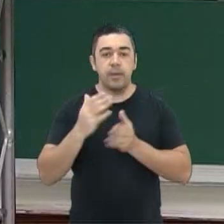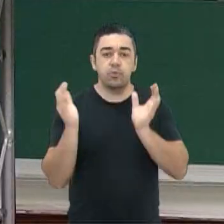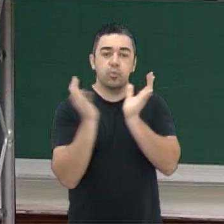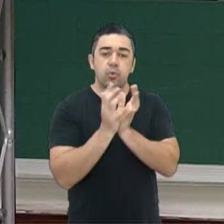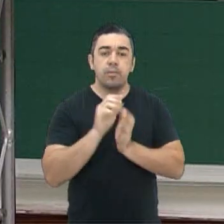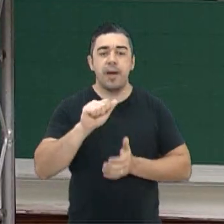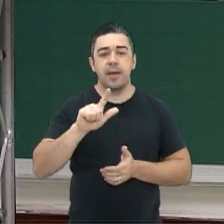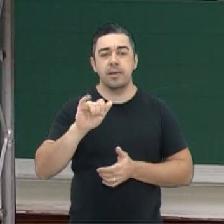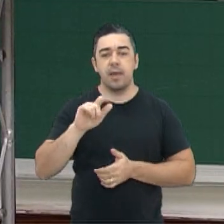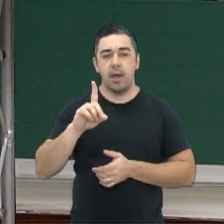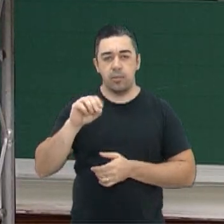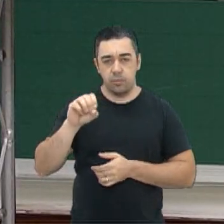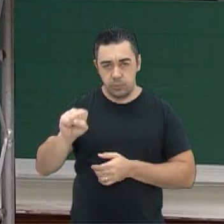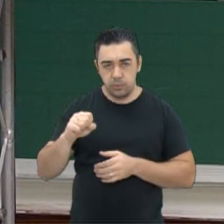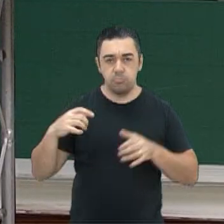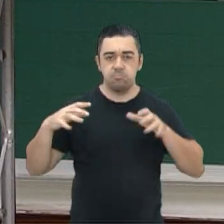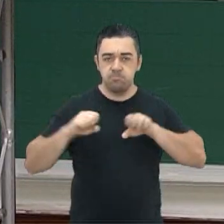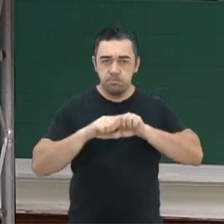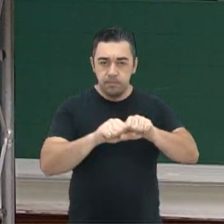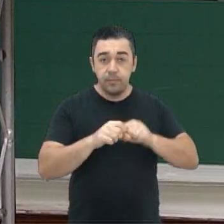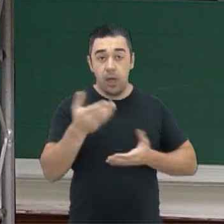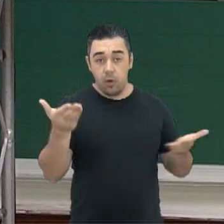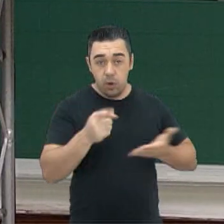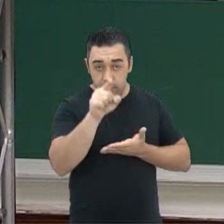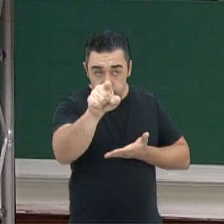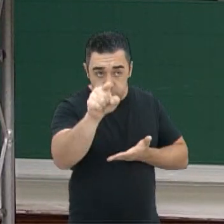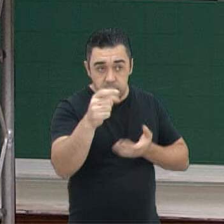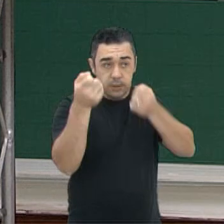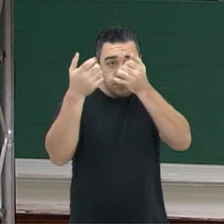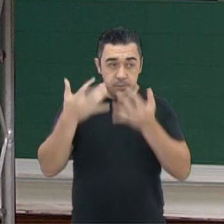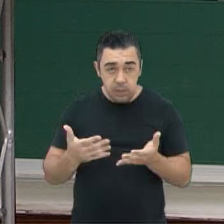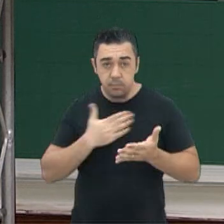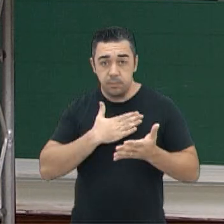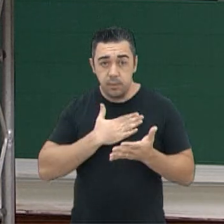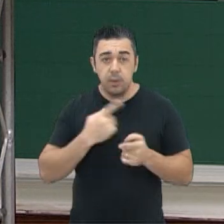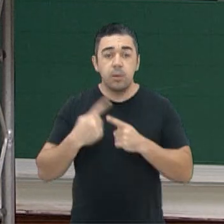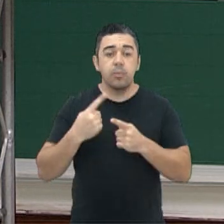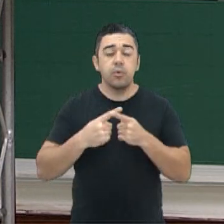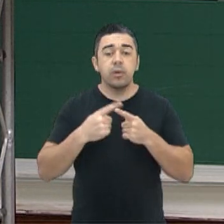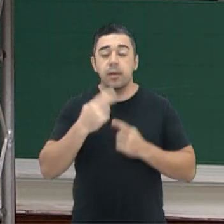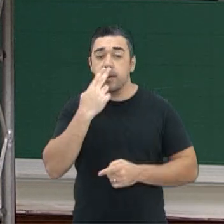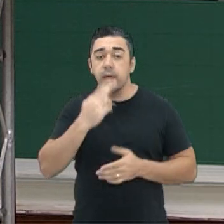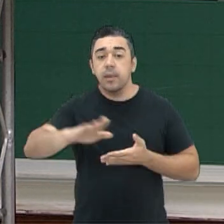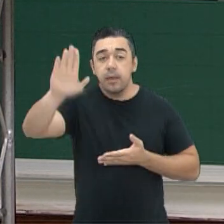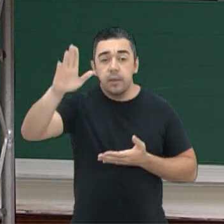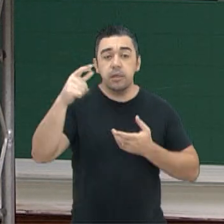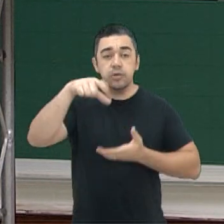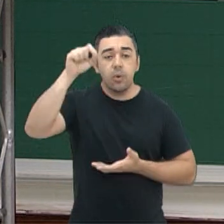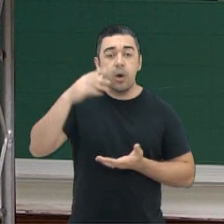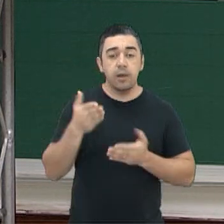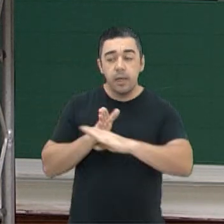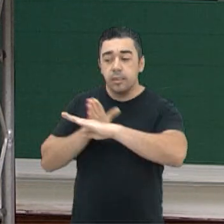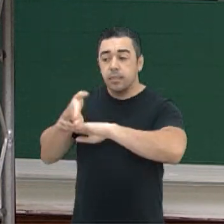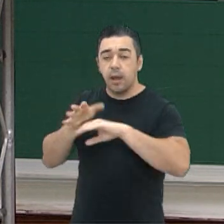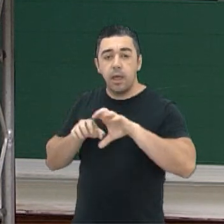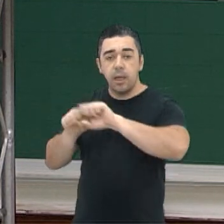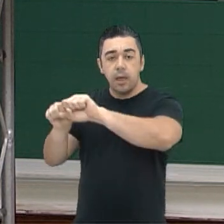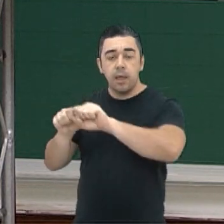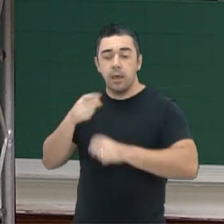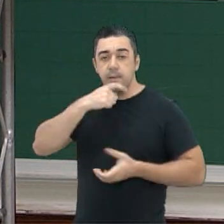professor Roberto comentou. É com vocês, explique para nós aqui por que Hitler decide atacar a União